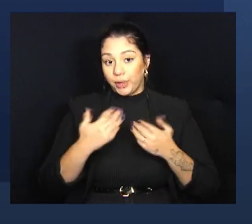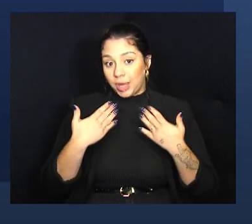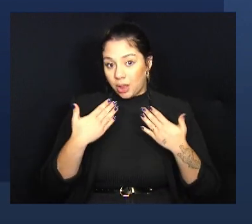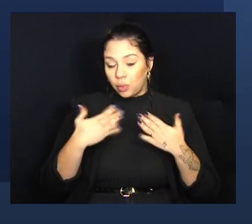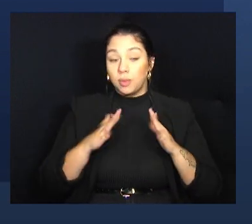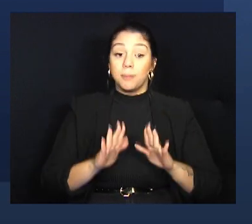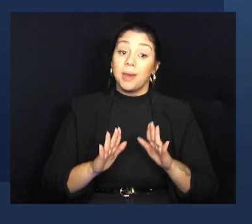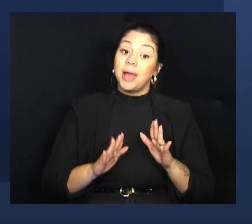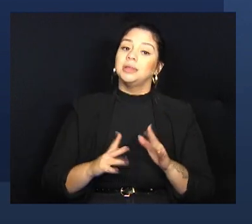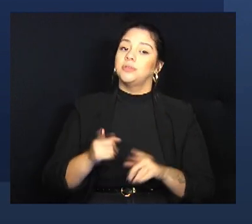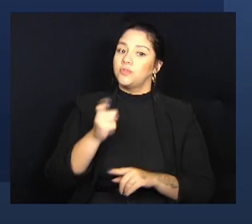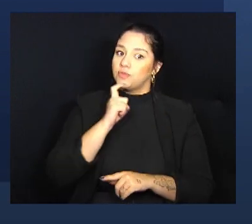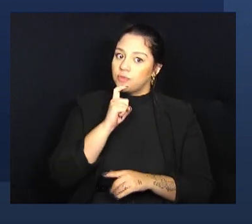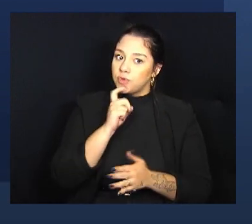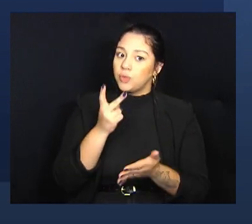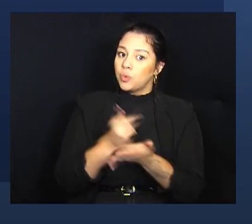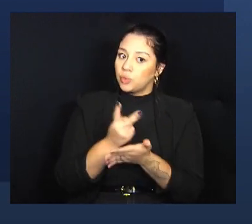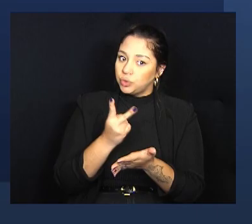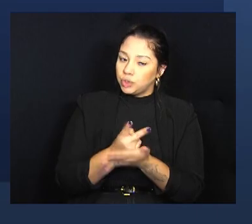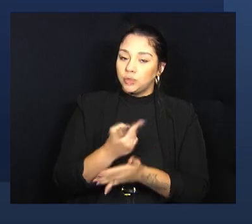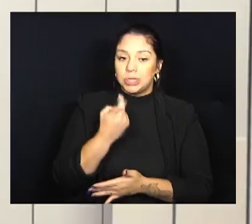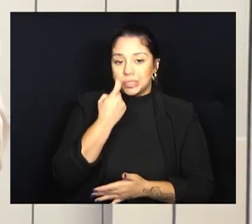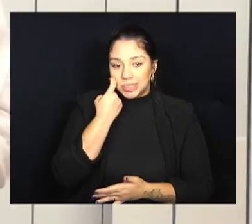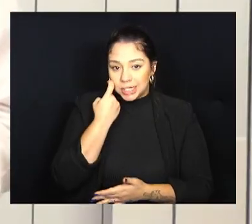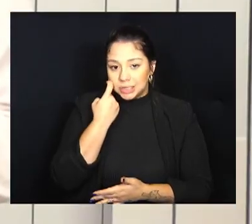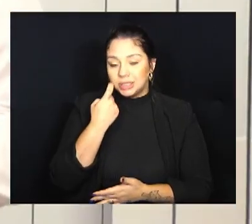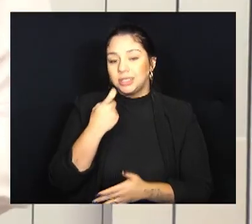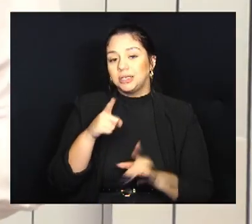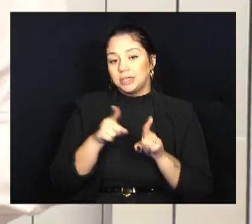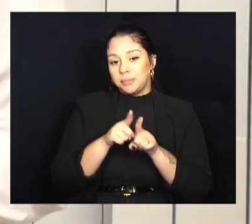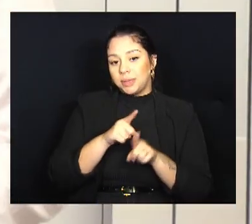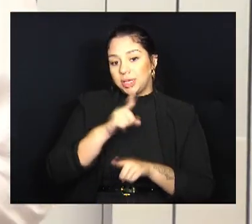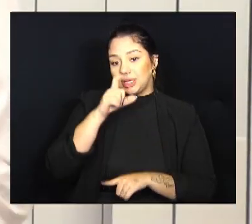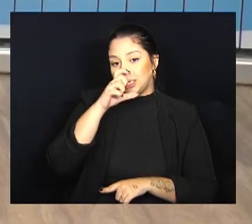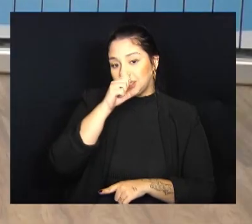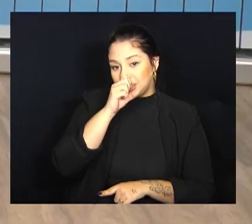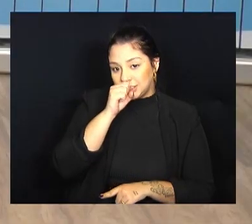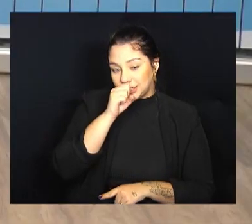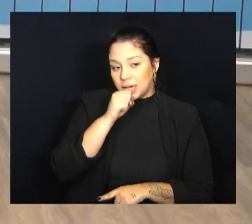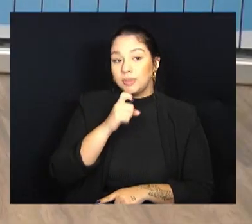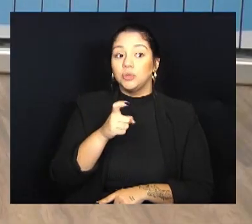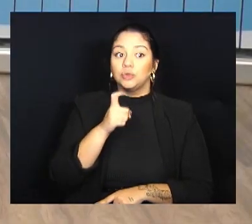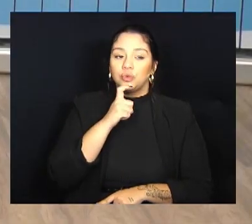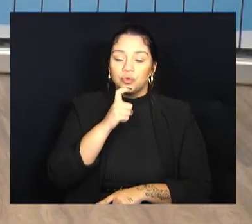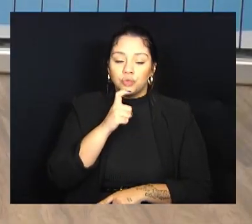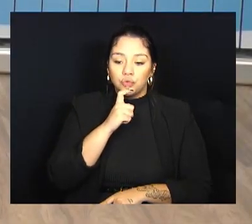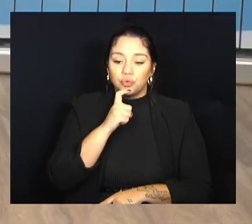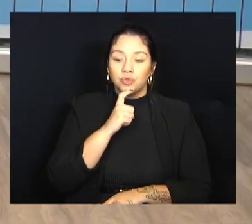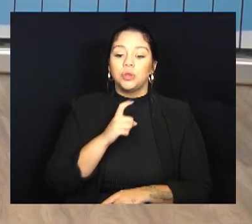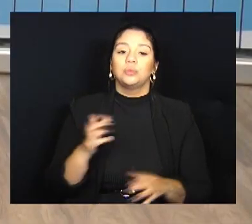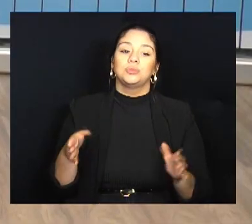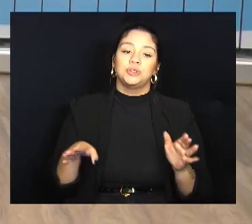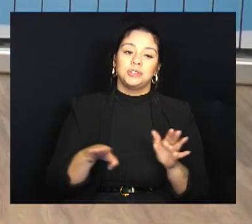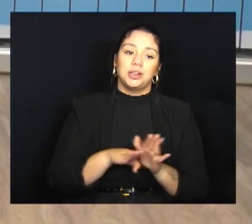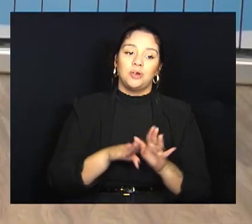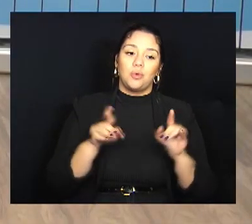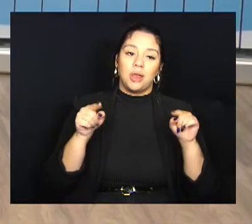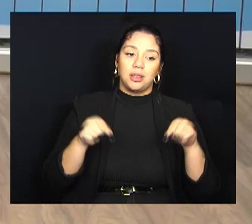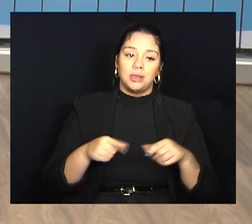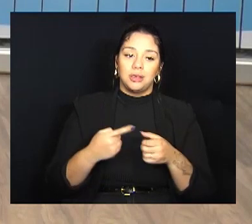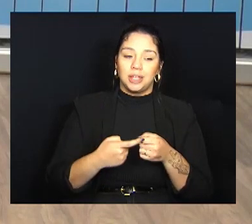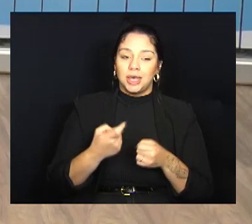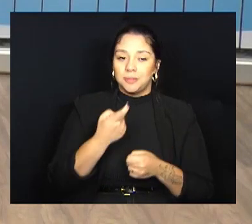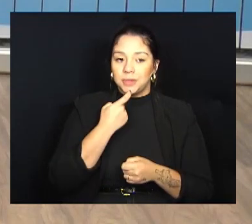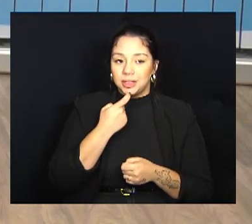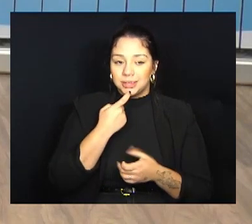vai permanecer para sexta-feira e também para o sábado. A frente fria chegando então até aqui o município